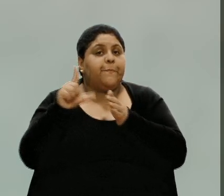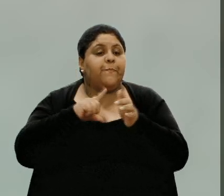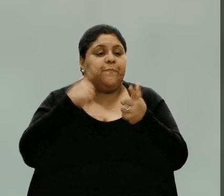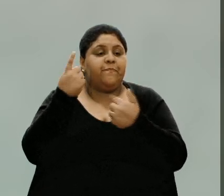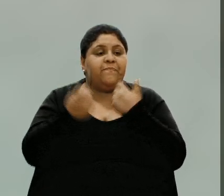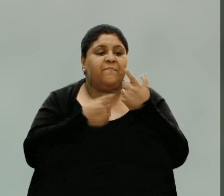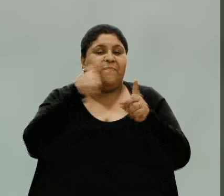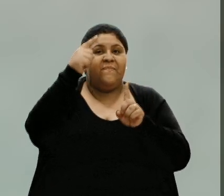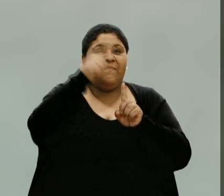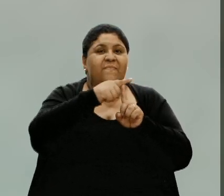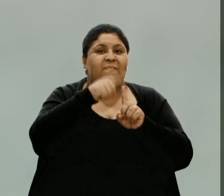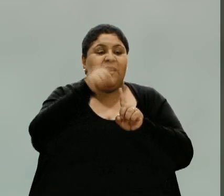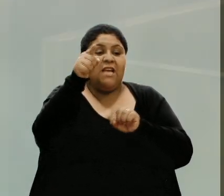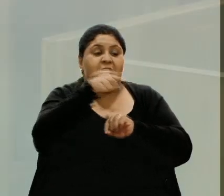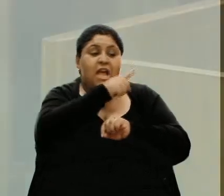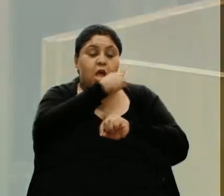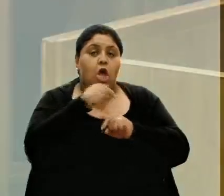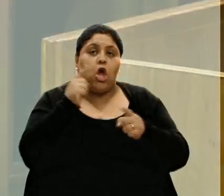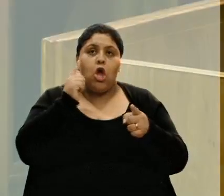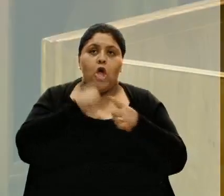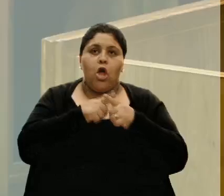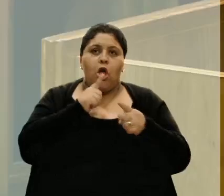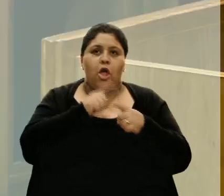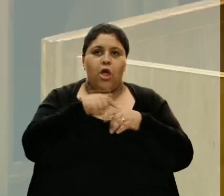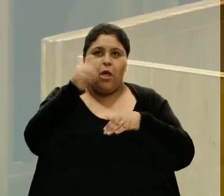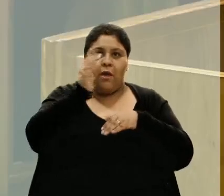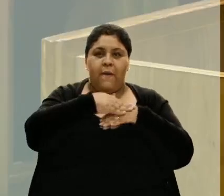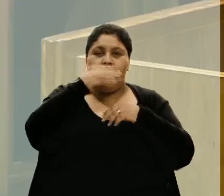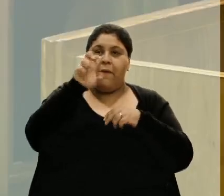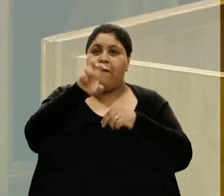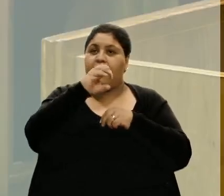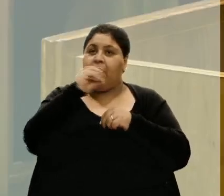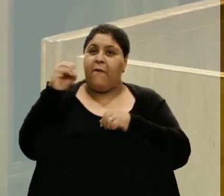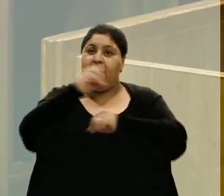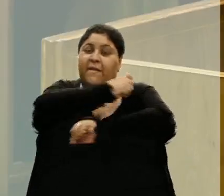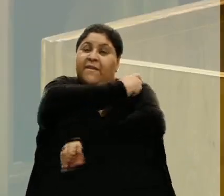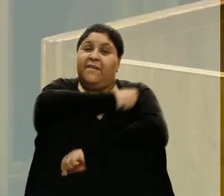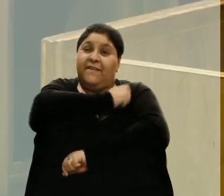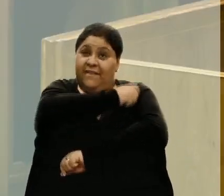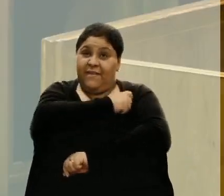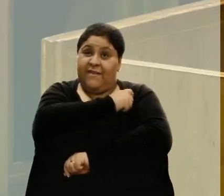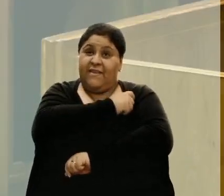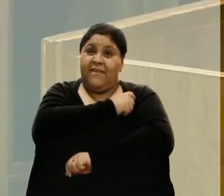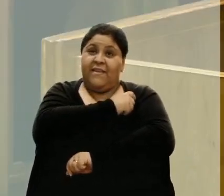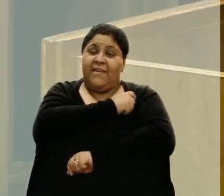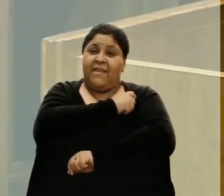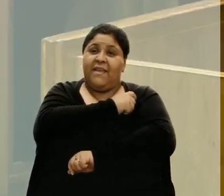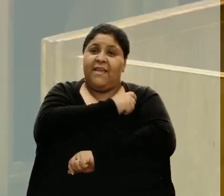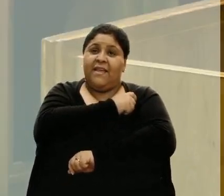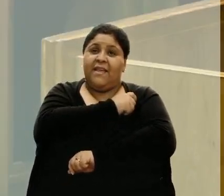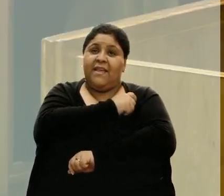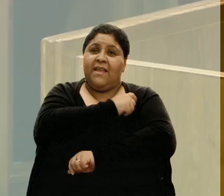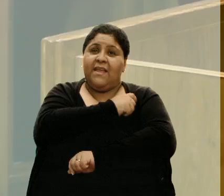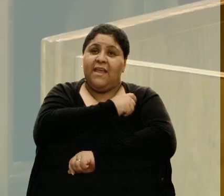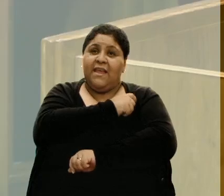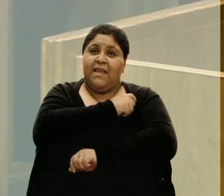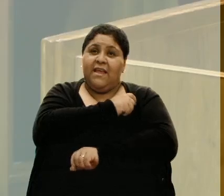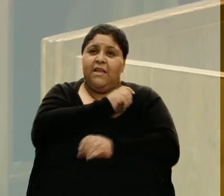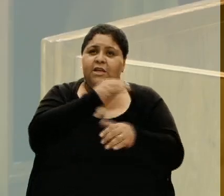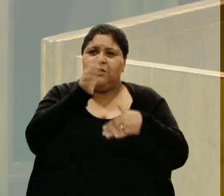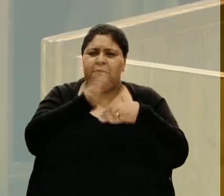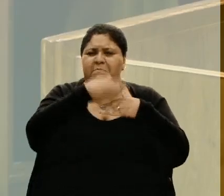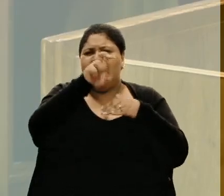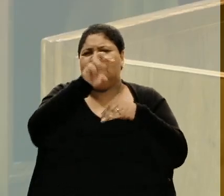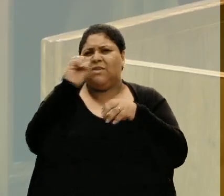de impeditivo, porque são mais de 500 estudantes, eles vêm de 50 bairros diferentes da